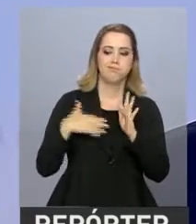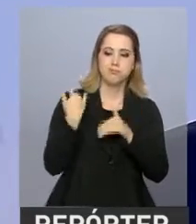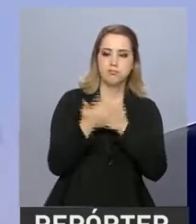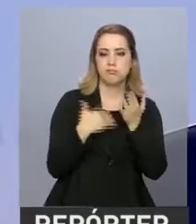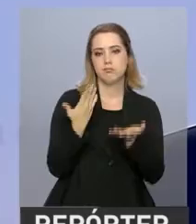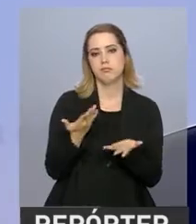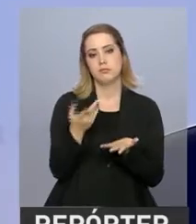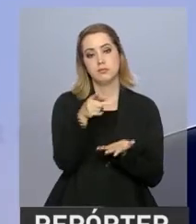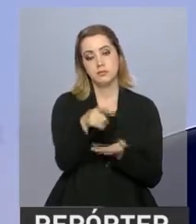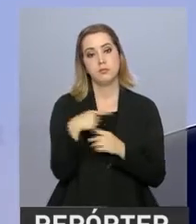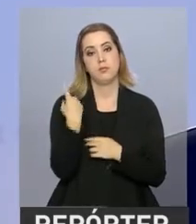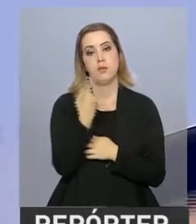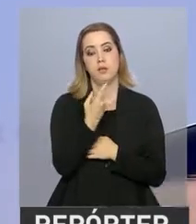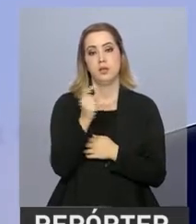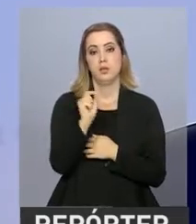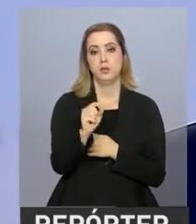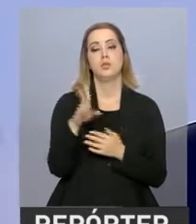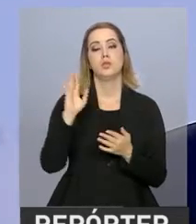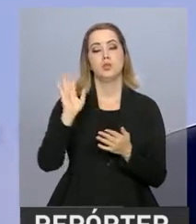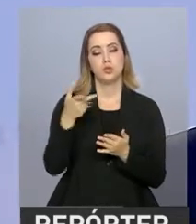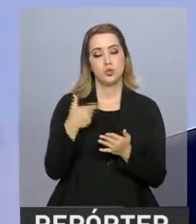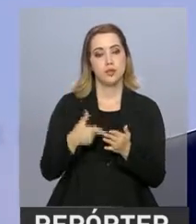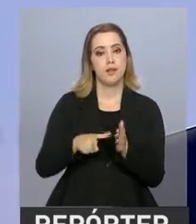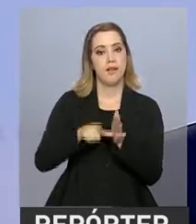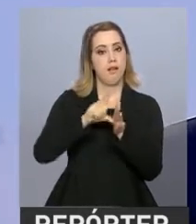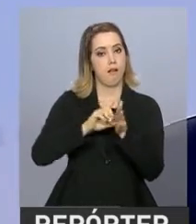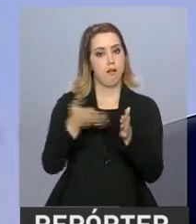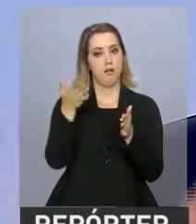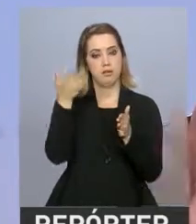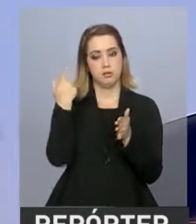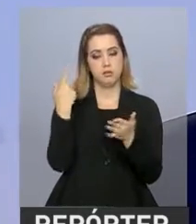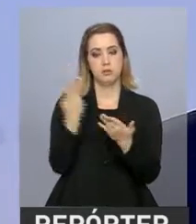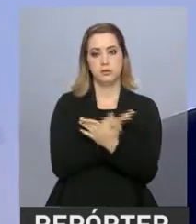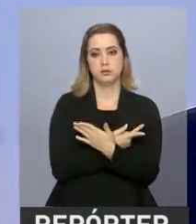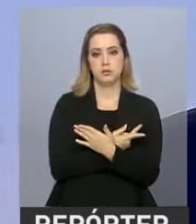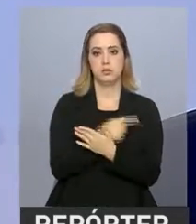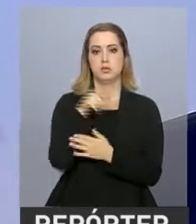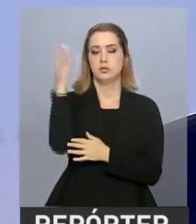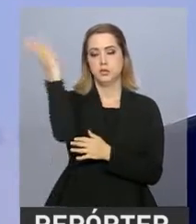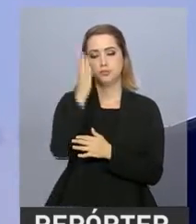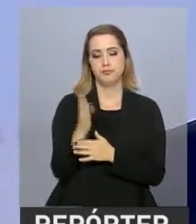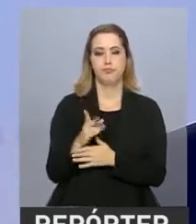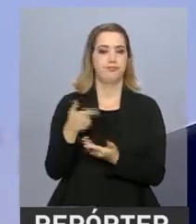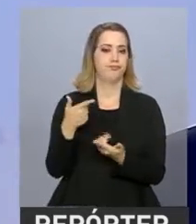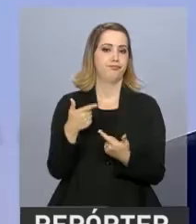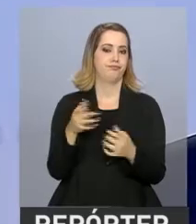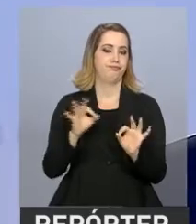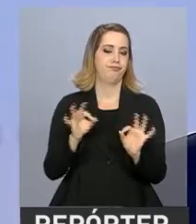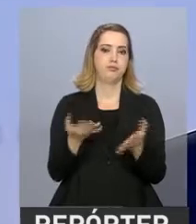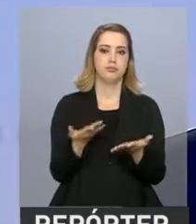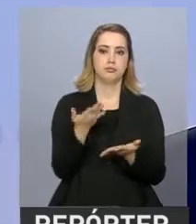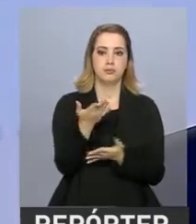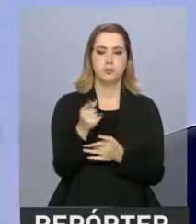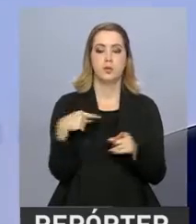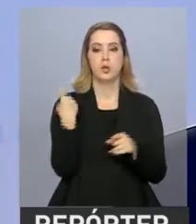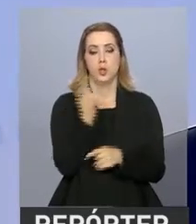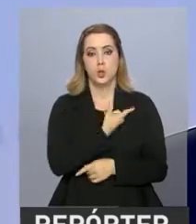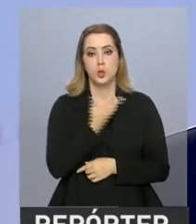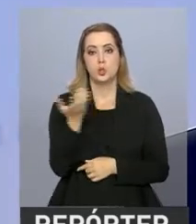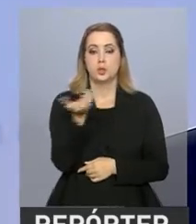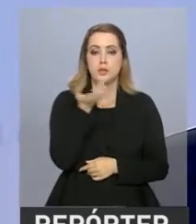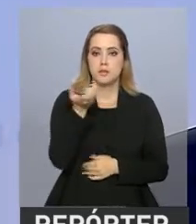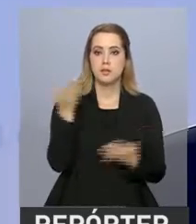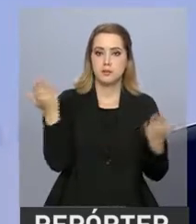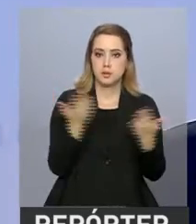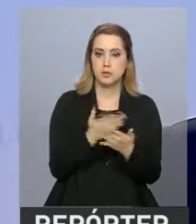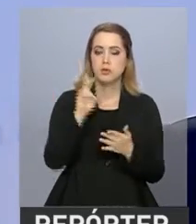não é? Que foi o que já se tentou no Brasil muitas vezes e no Brasil também não funcionou. Não é? O que nós estamos propondo